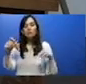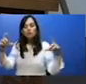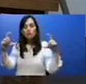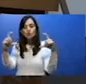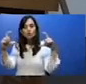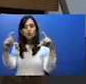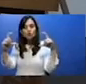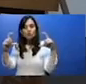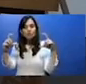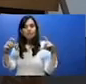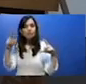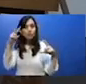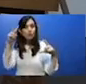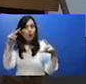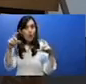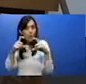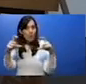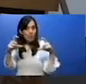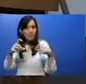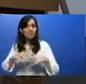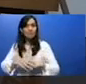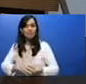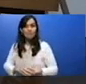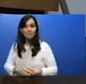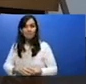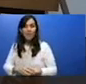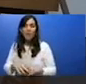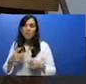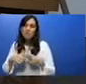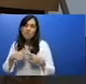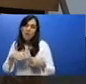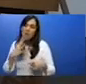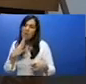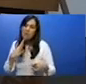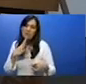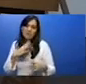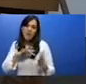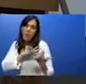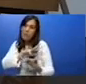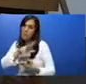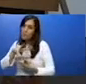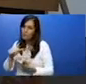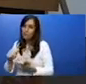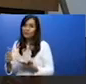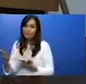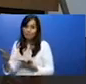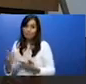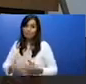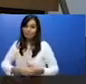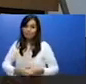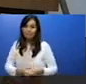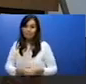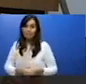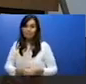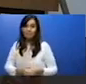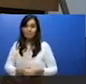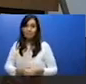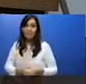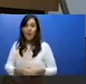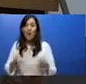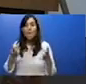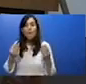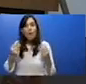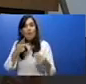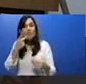muito comum, por se tratar de uma imagem muito conhecida, muito famosa, tá? Então muito se